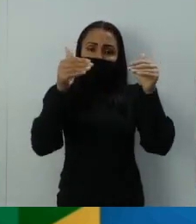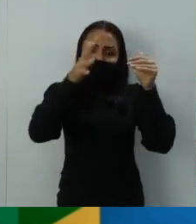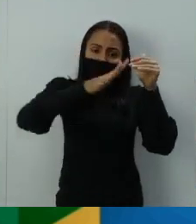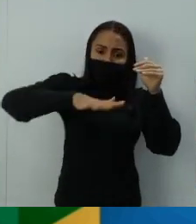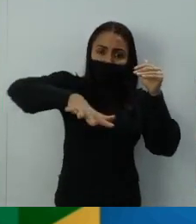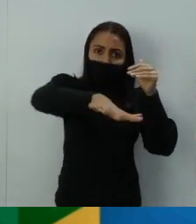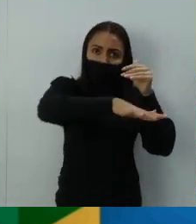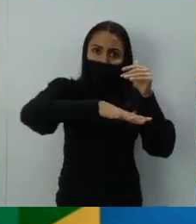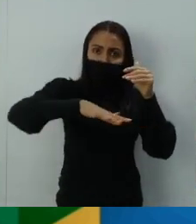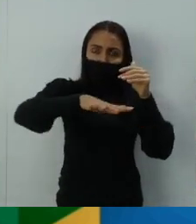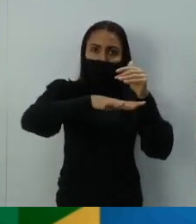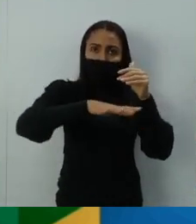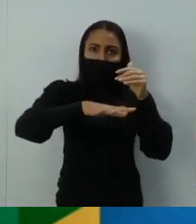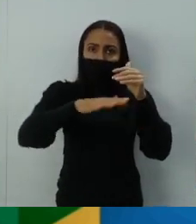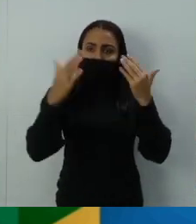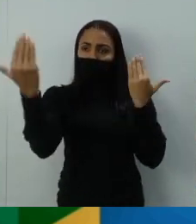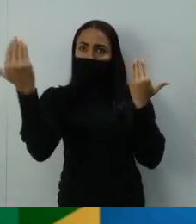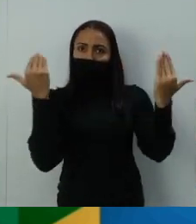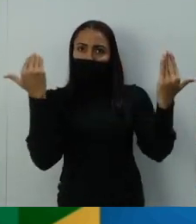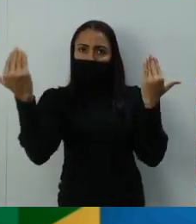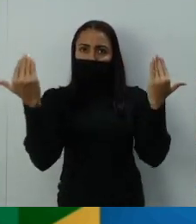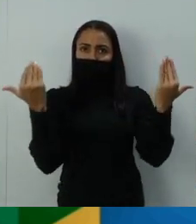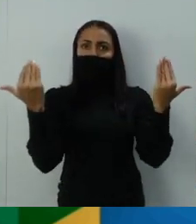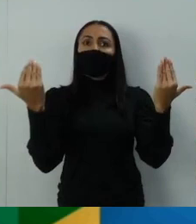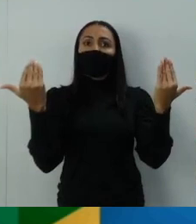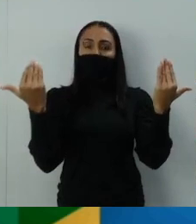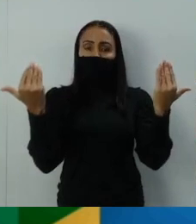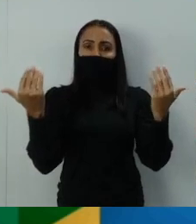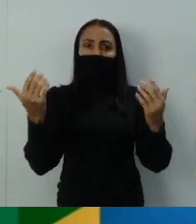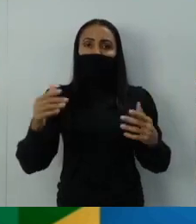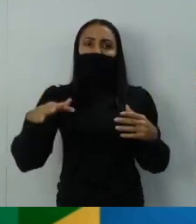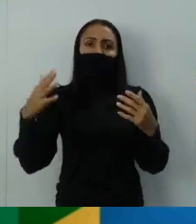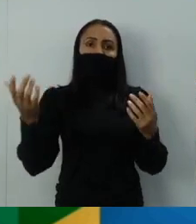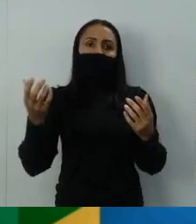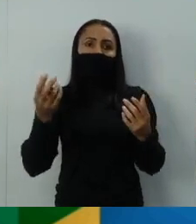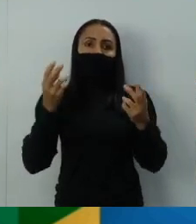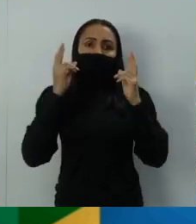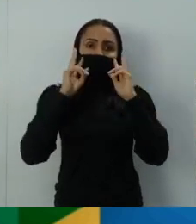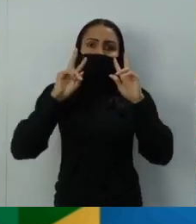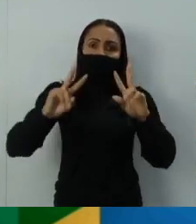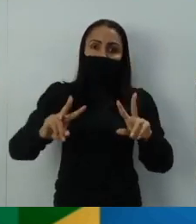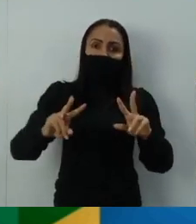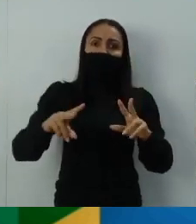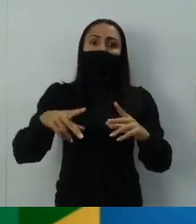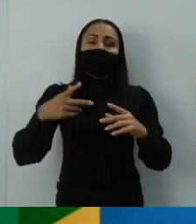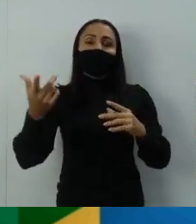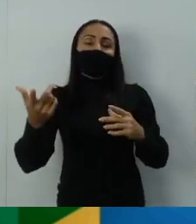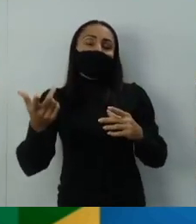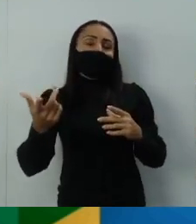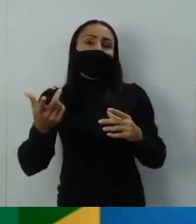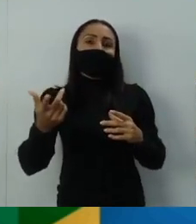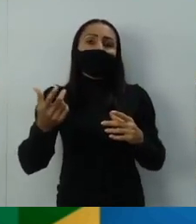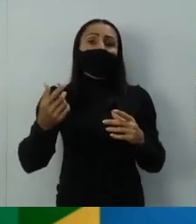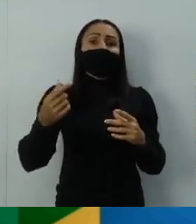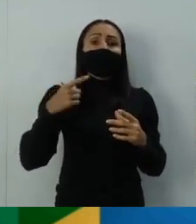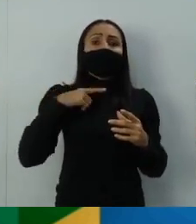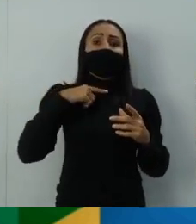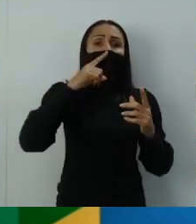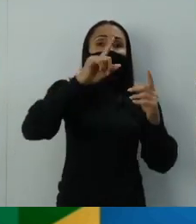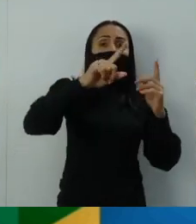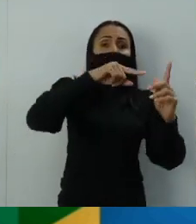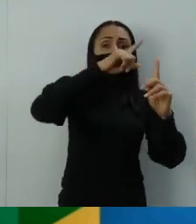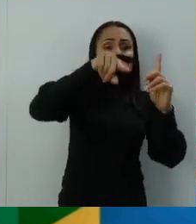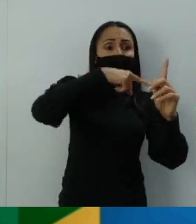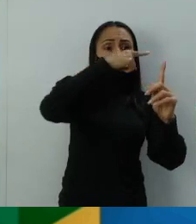outra. Então, na visão de Marx e de Engels, a ideologia, do ponto de vista positivo, seria as minhas